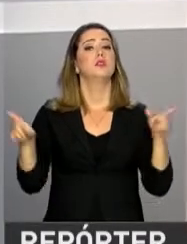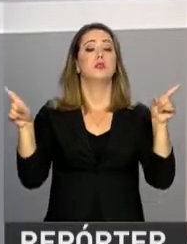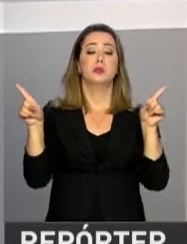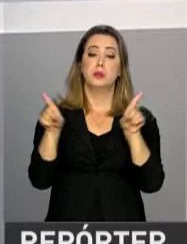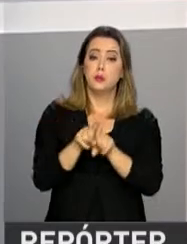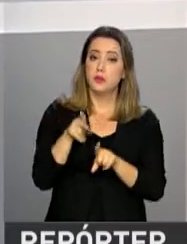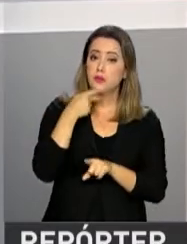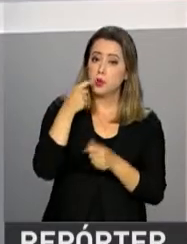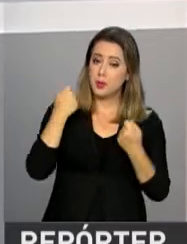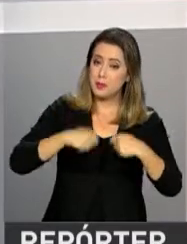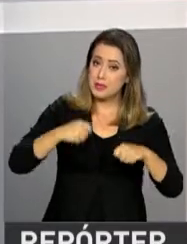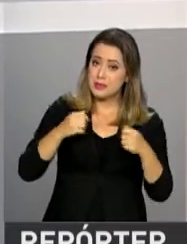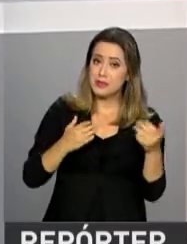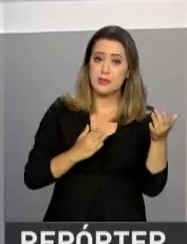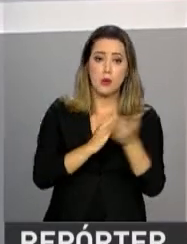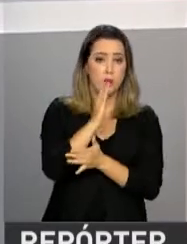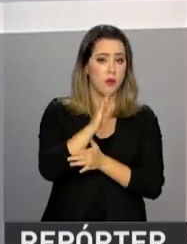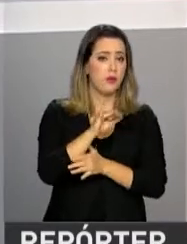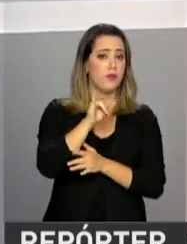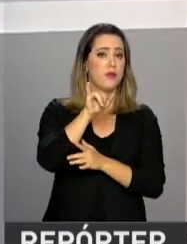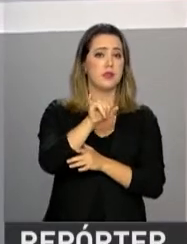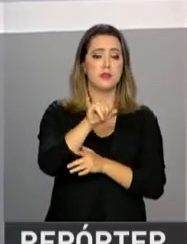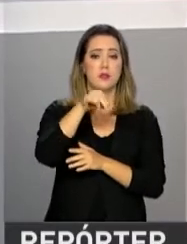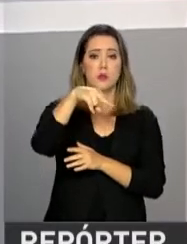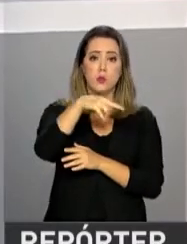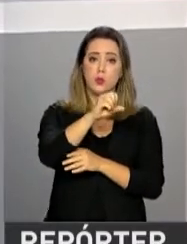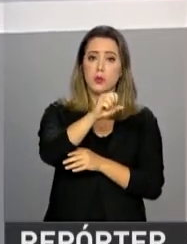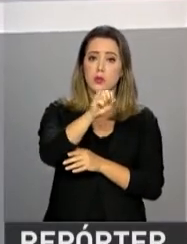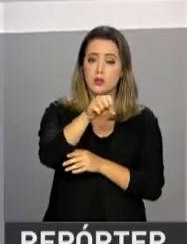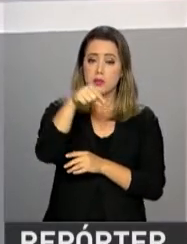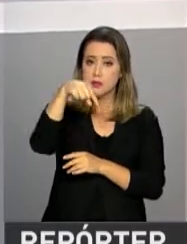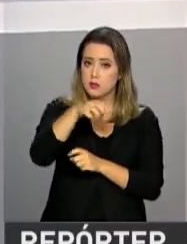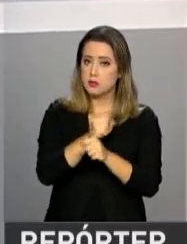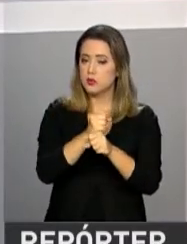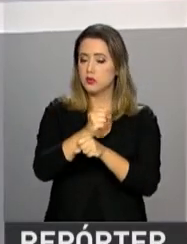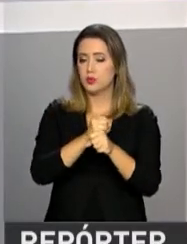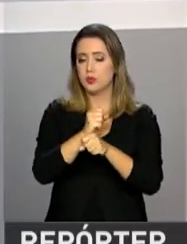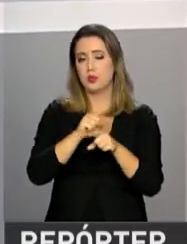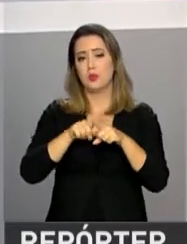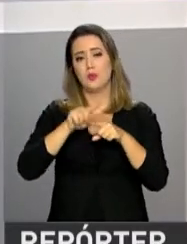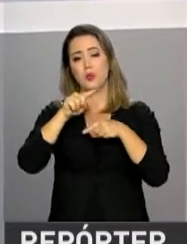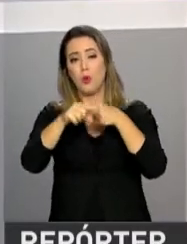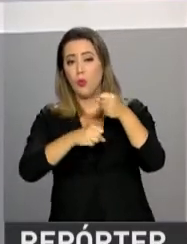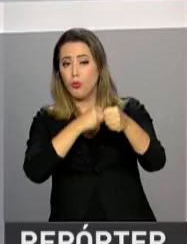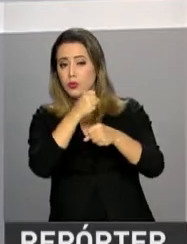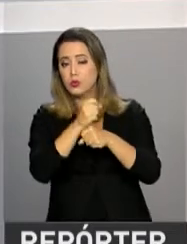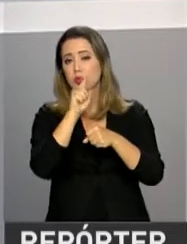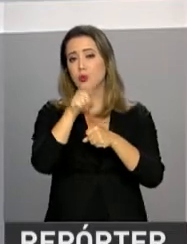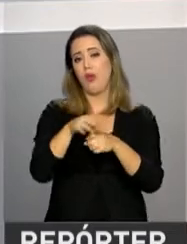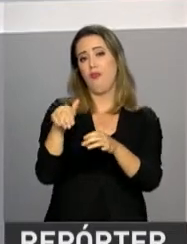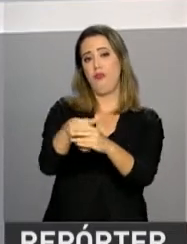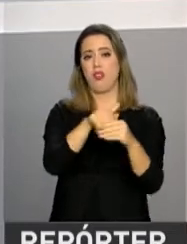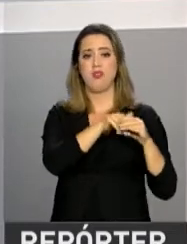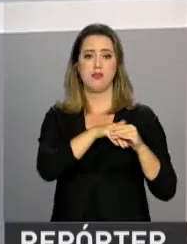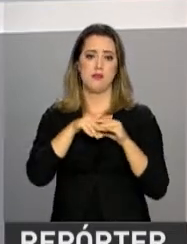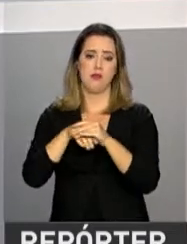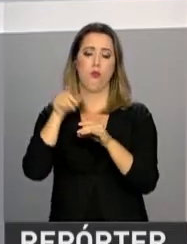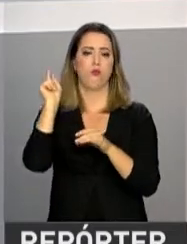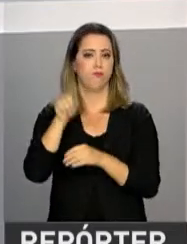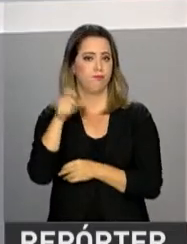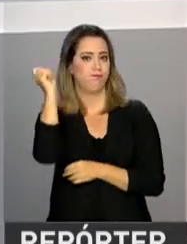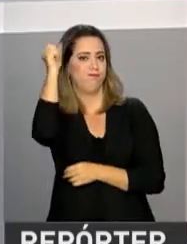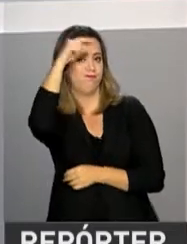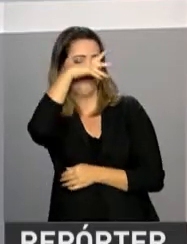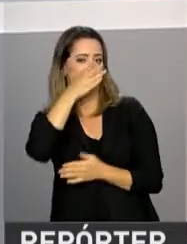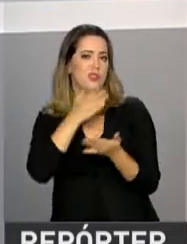previdência em 2017 segundo ele o próximo ano eleitoral quando será difícil a aprovação da medida o ministro lembrou que a